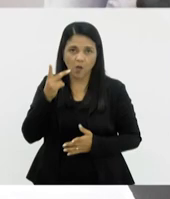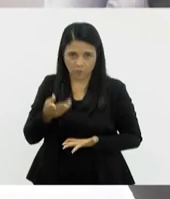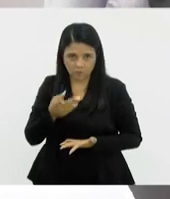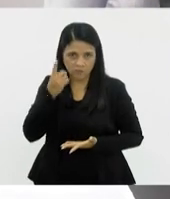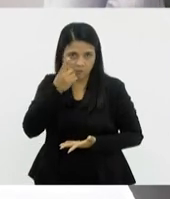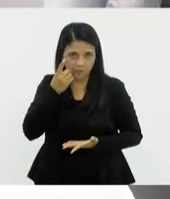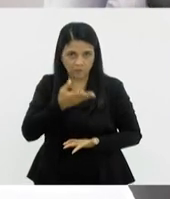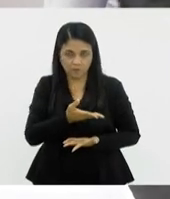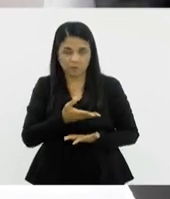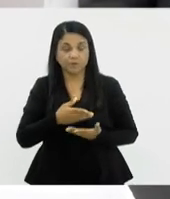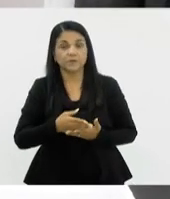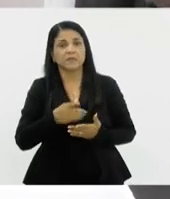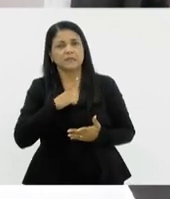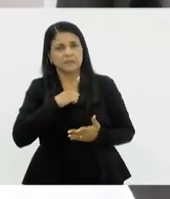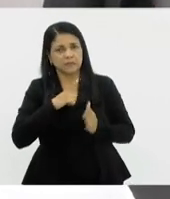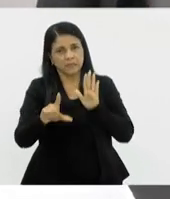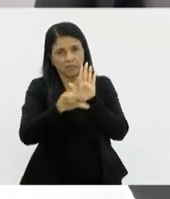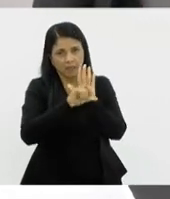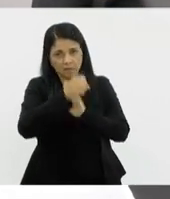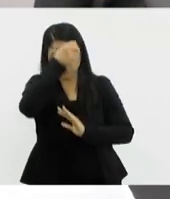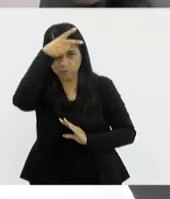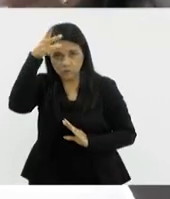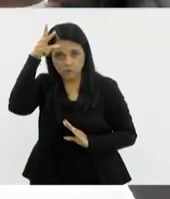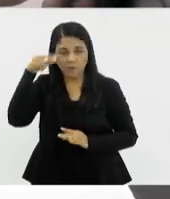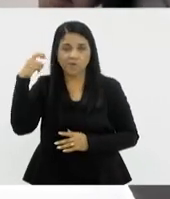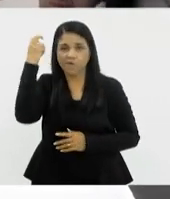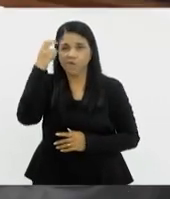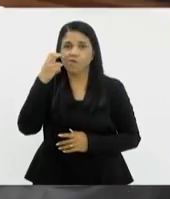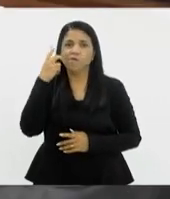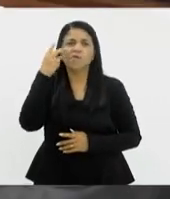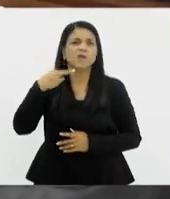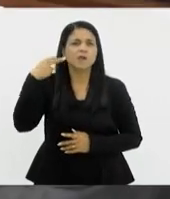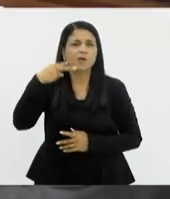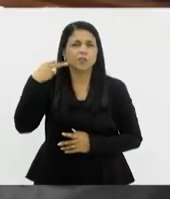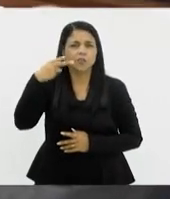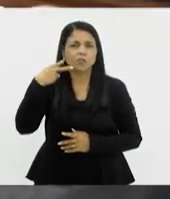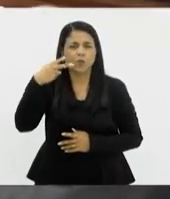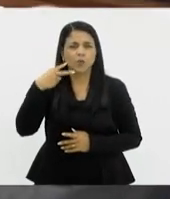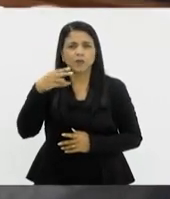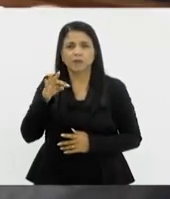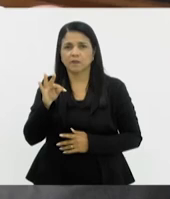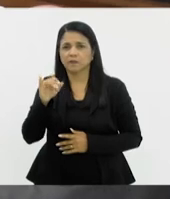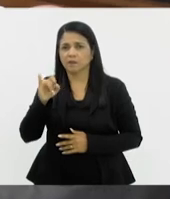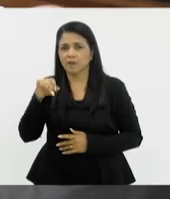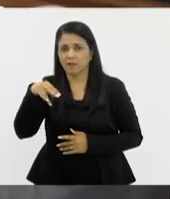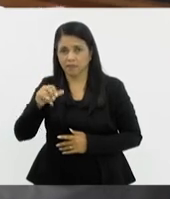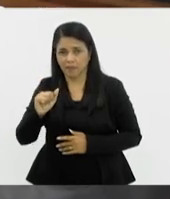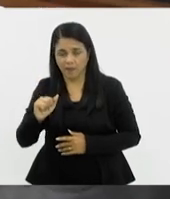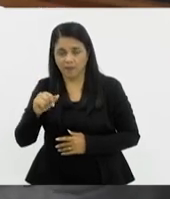Existe a lei municipal, que é da vereadora Tainá de Paula.